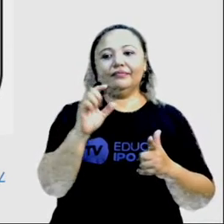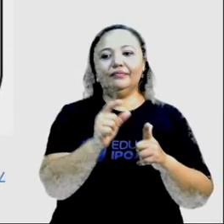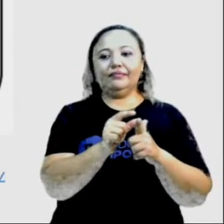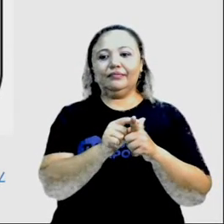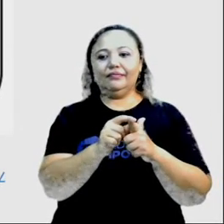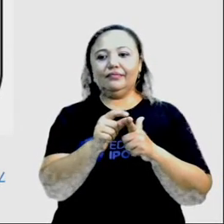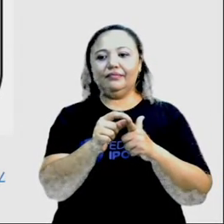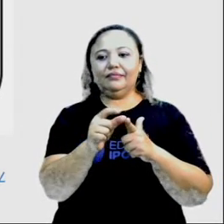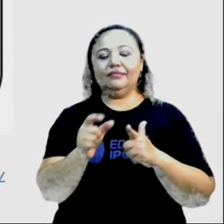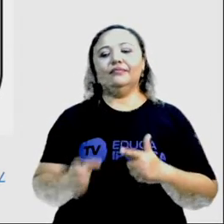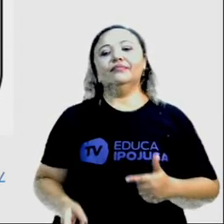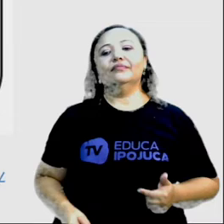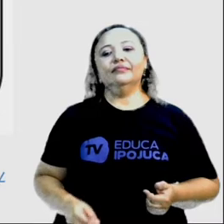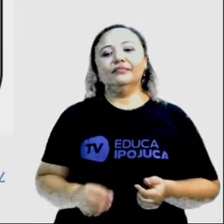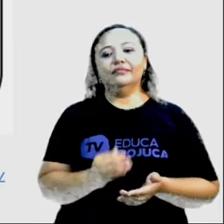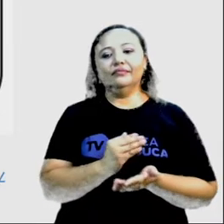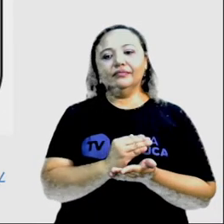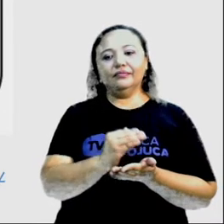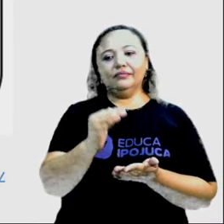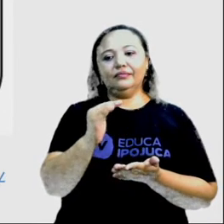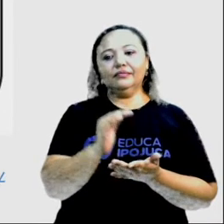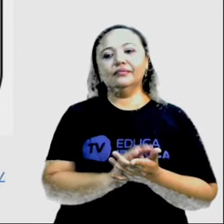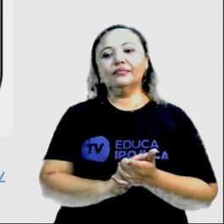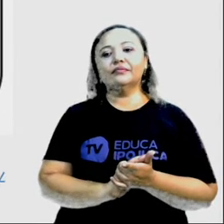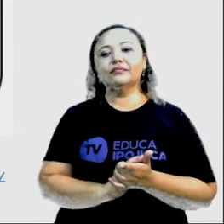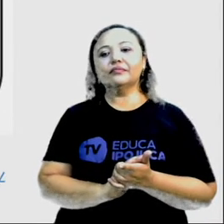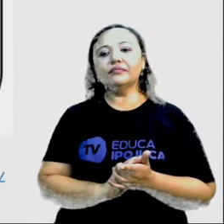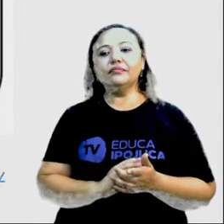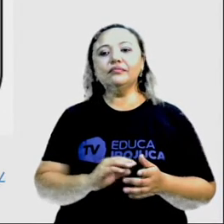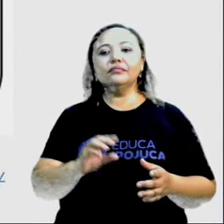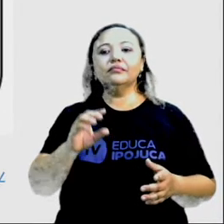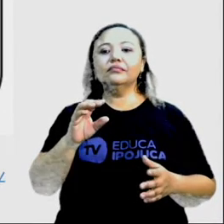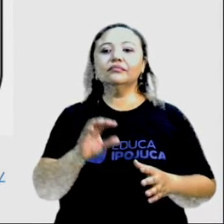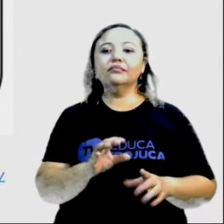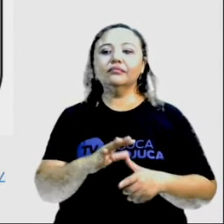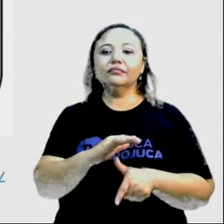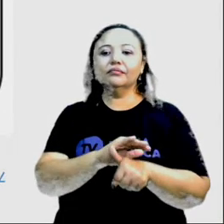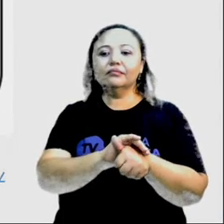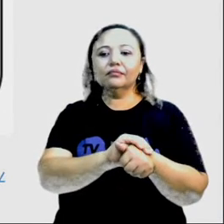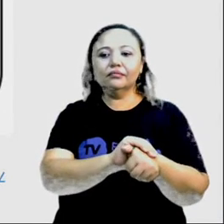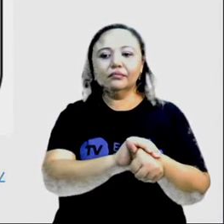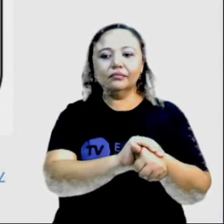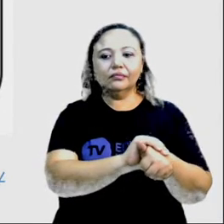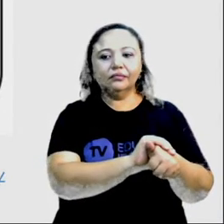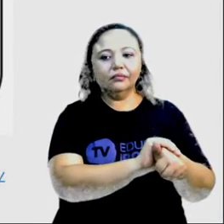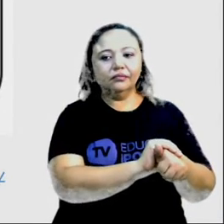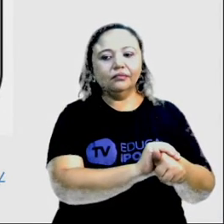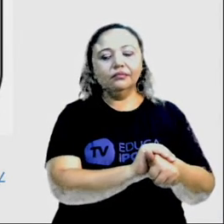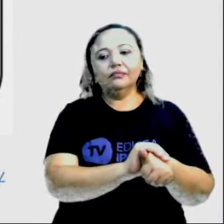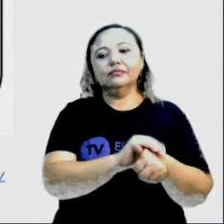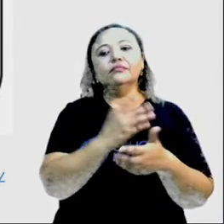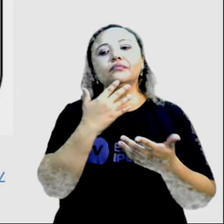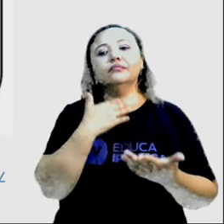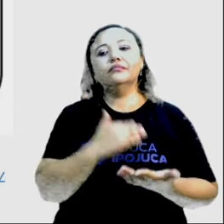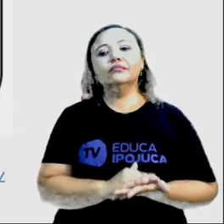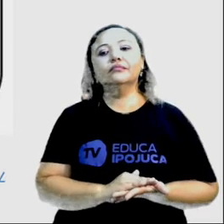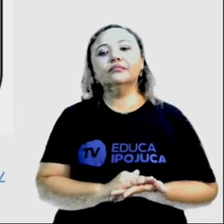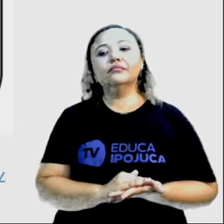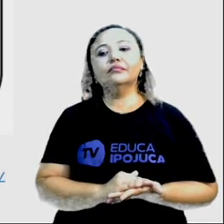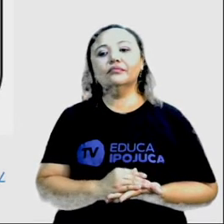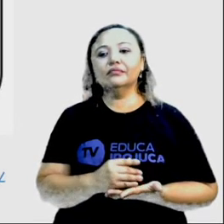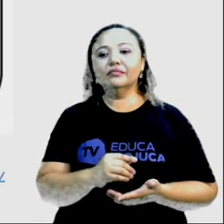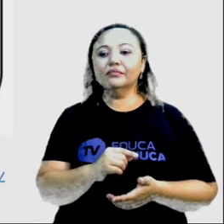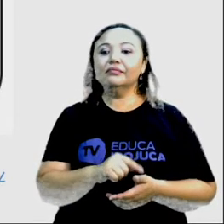tela. O té inicia essa palavra. Tartaruga. Tartaruga. Olha que a gente